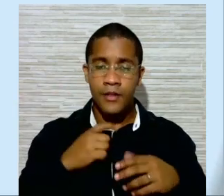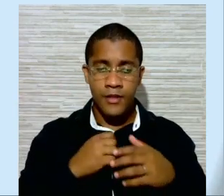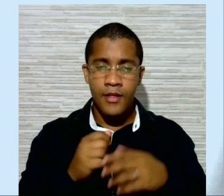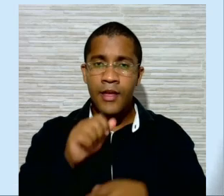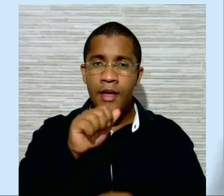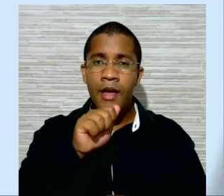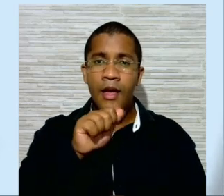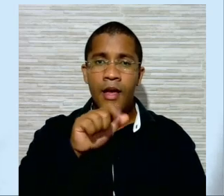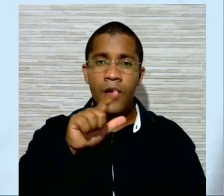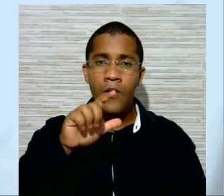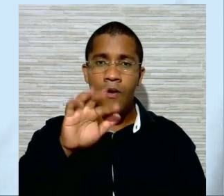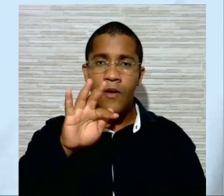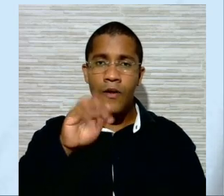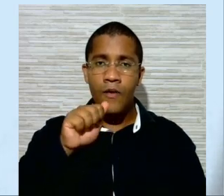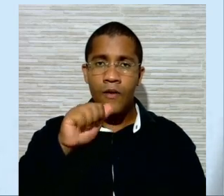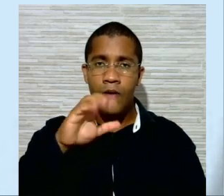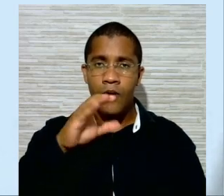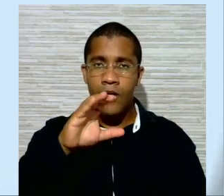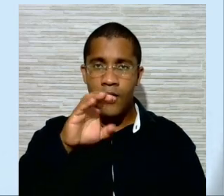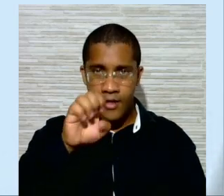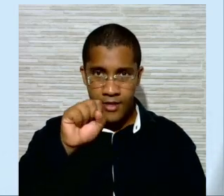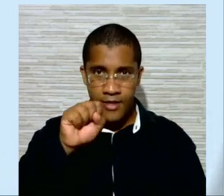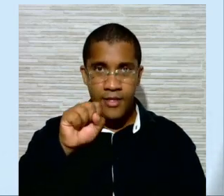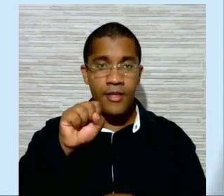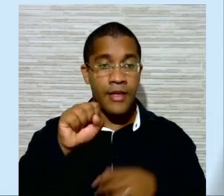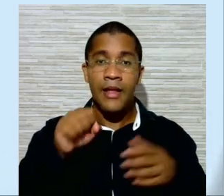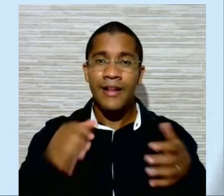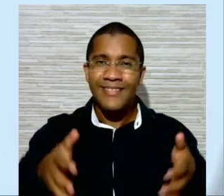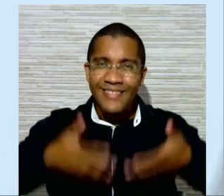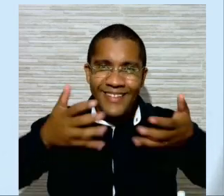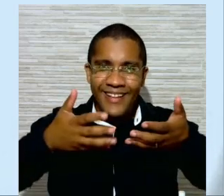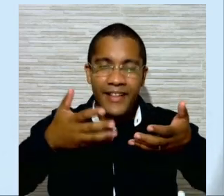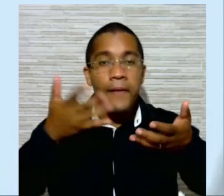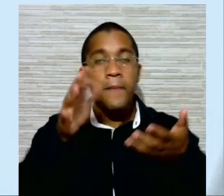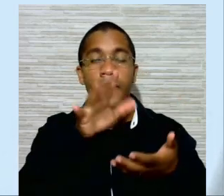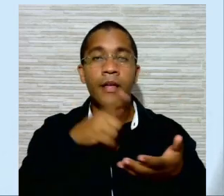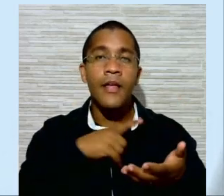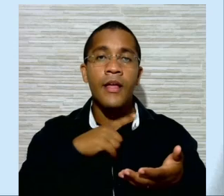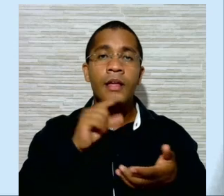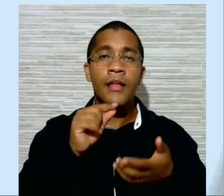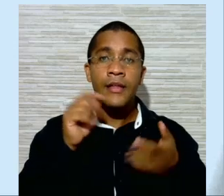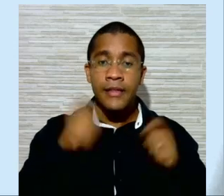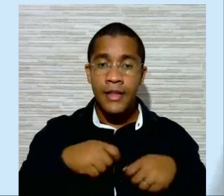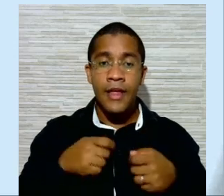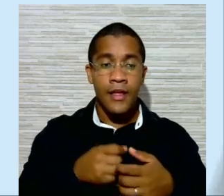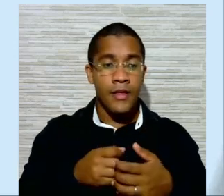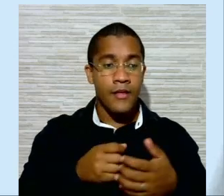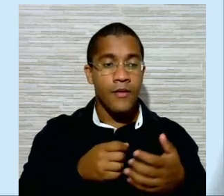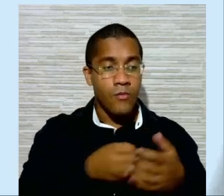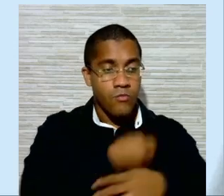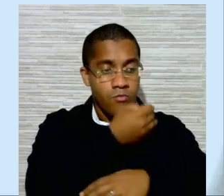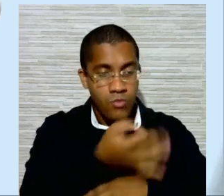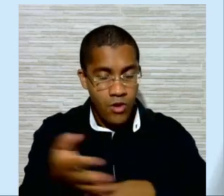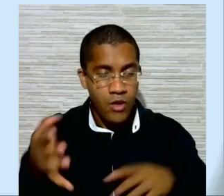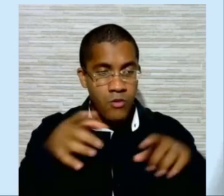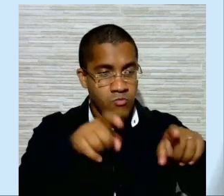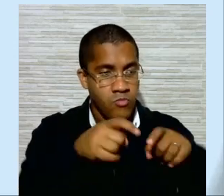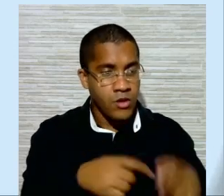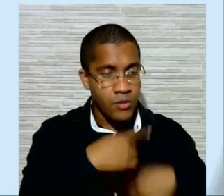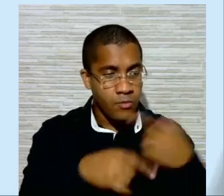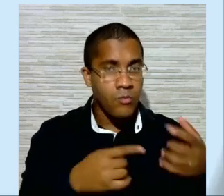plantação de alface, ela vai ser distribuída entre as cidades e isso faz com que as pessoas elas tenham o